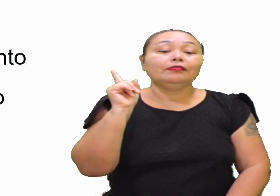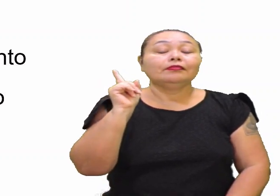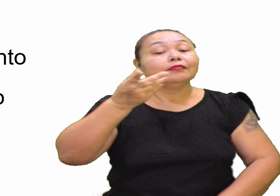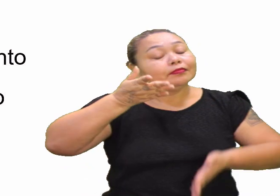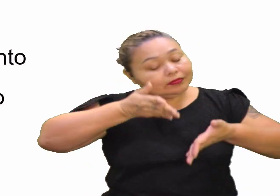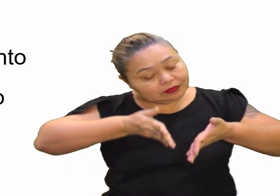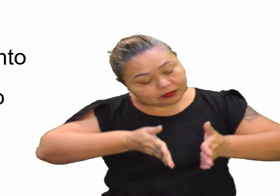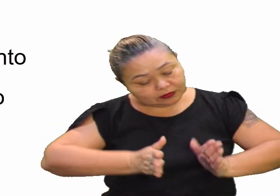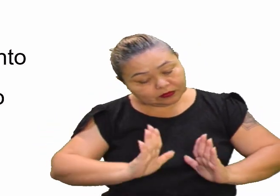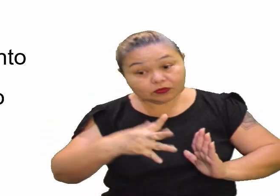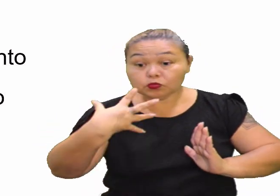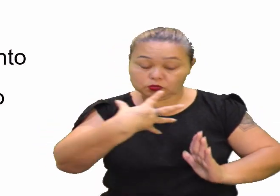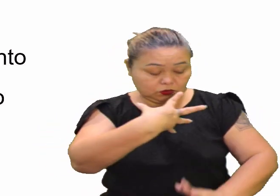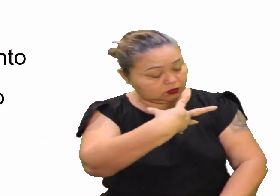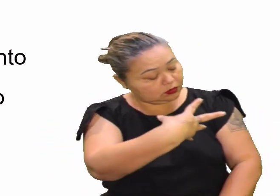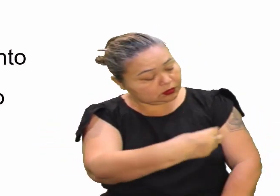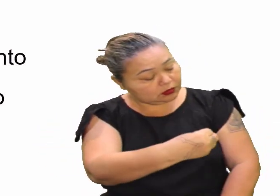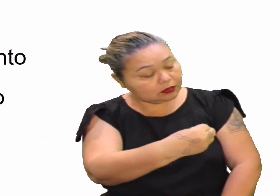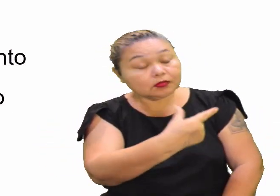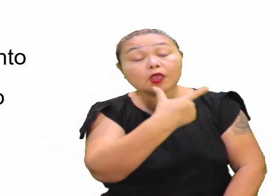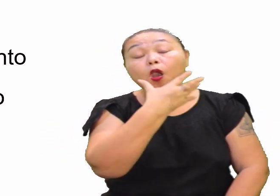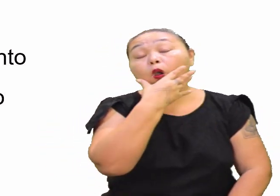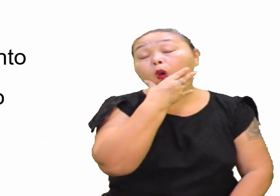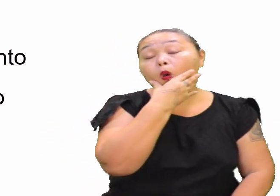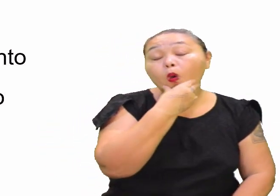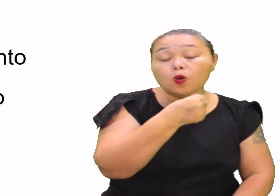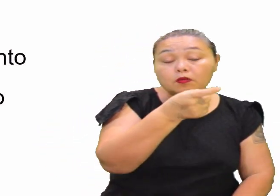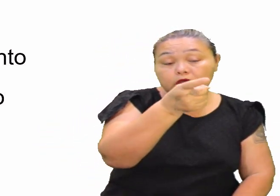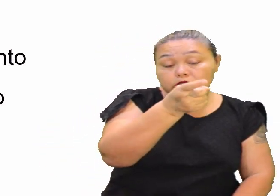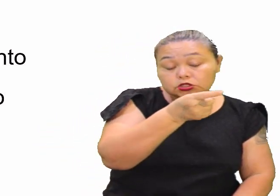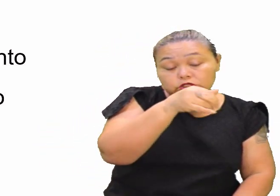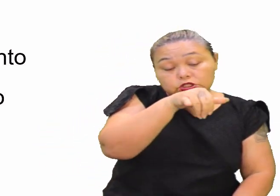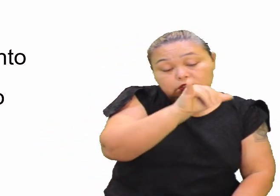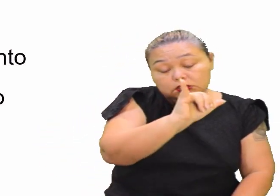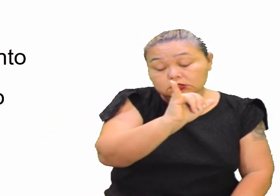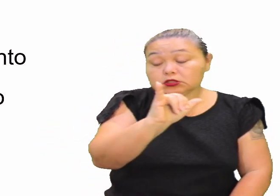das 6 pode sair em um primeiro evento.